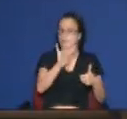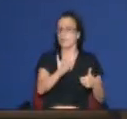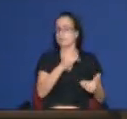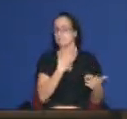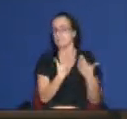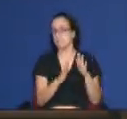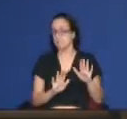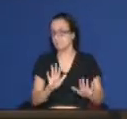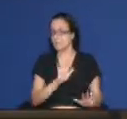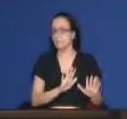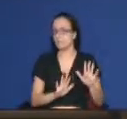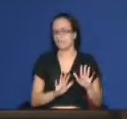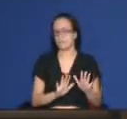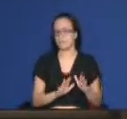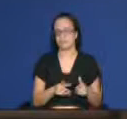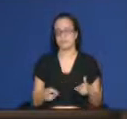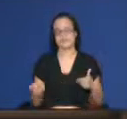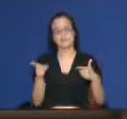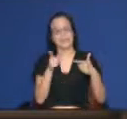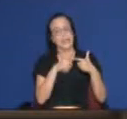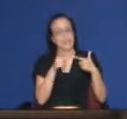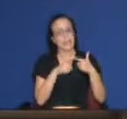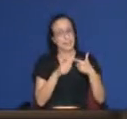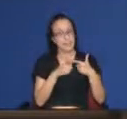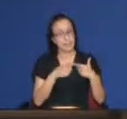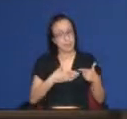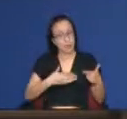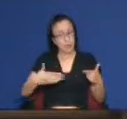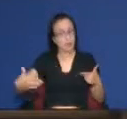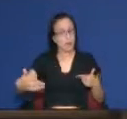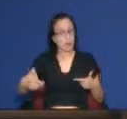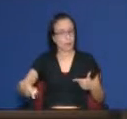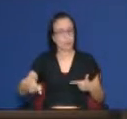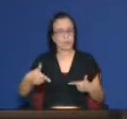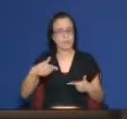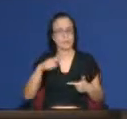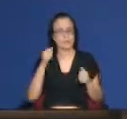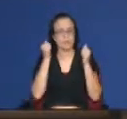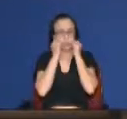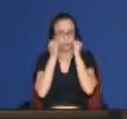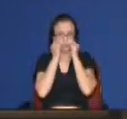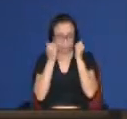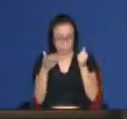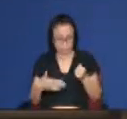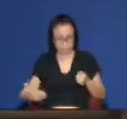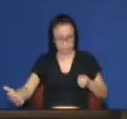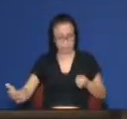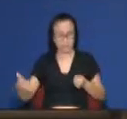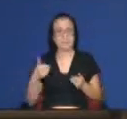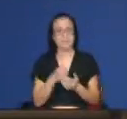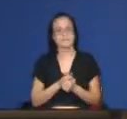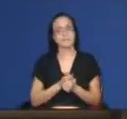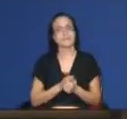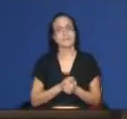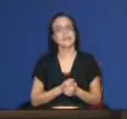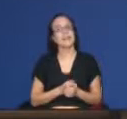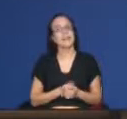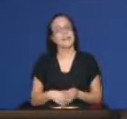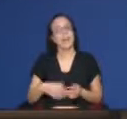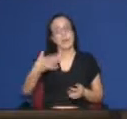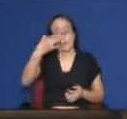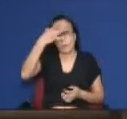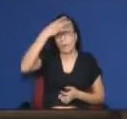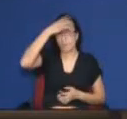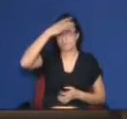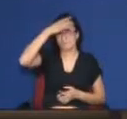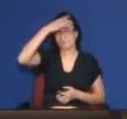A segunda, que vai começar agora na segunda quinzena de julho, é uma medida de conscientização do consumo de água. Mesmo